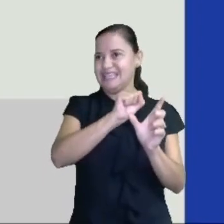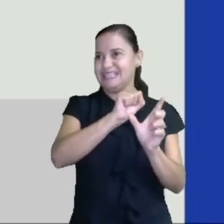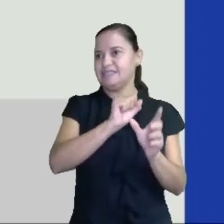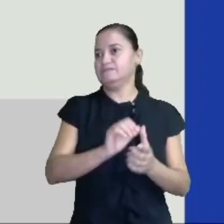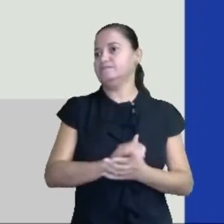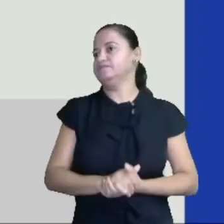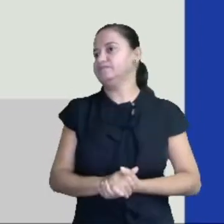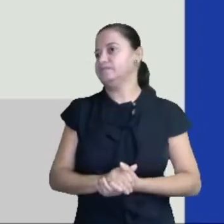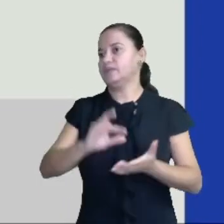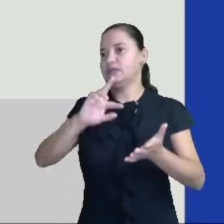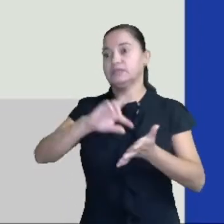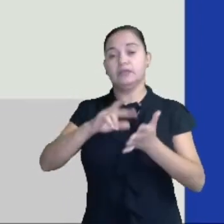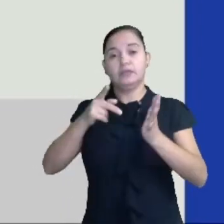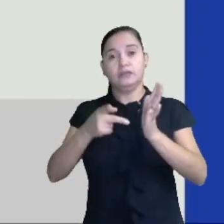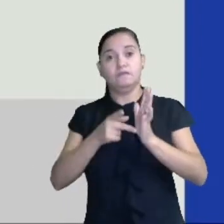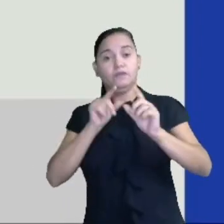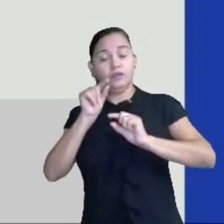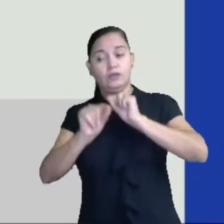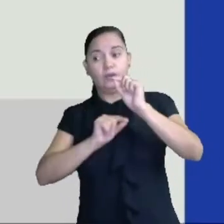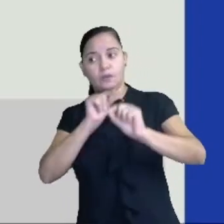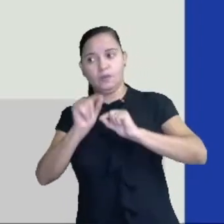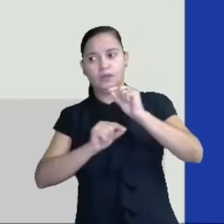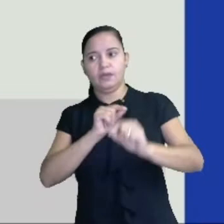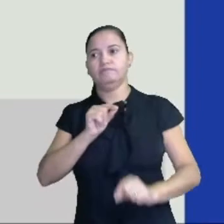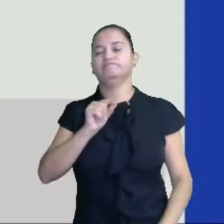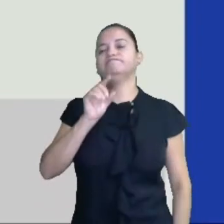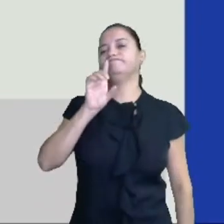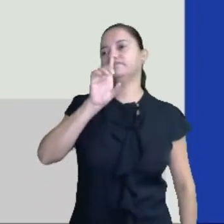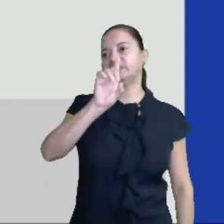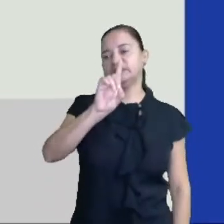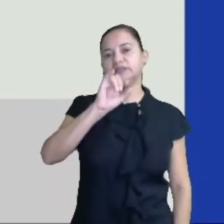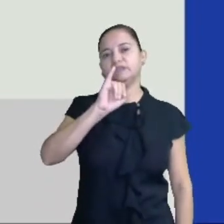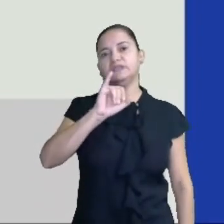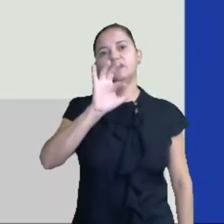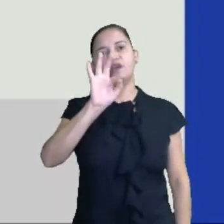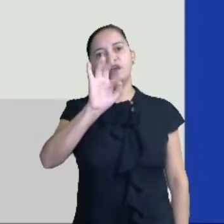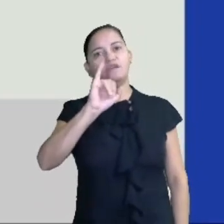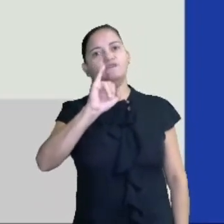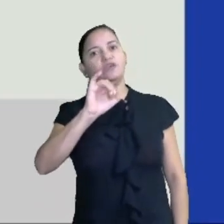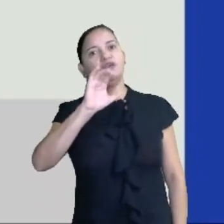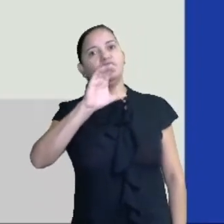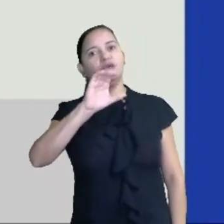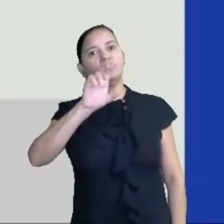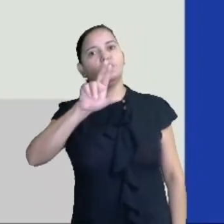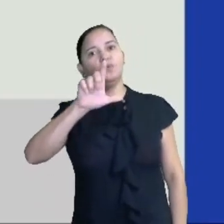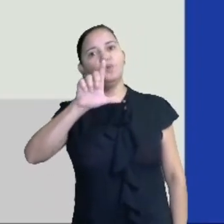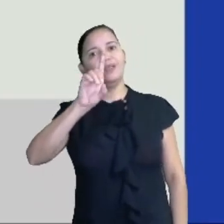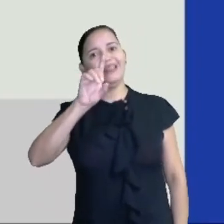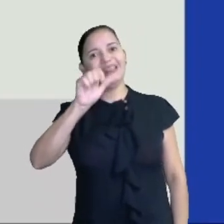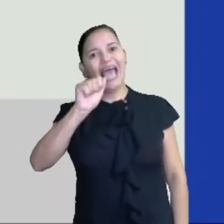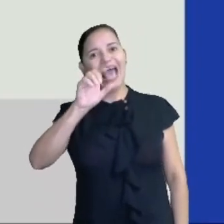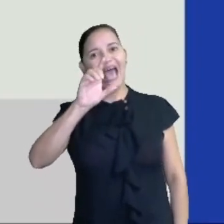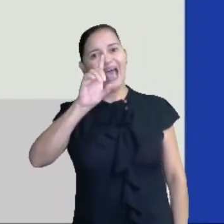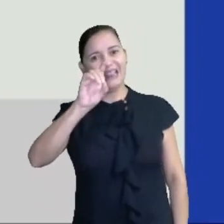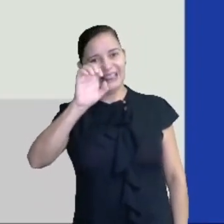dificuldade, viu, gente? E o que seria esse? Dispneia, dificuldade, né?